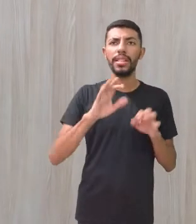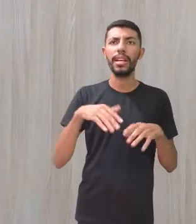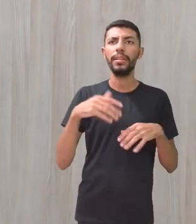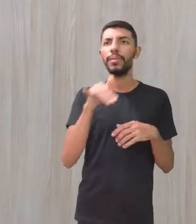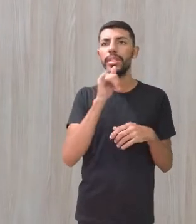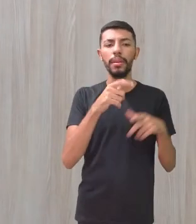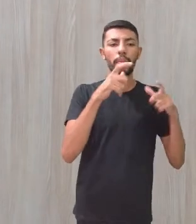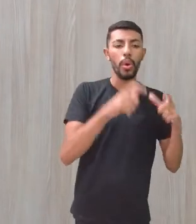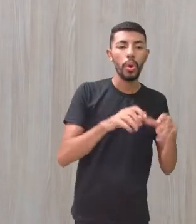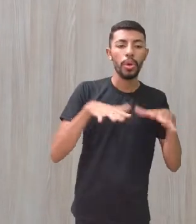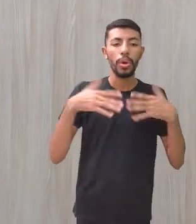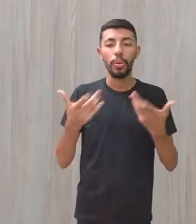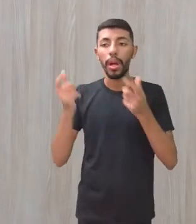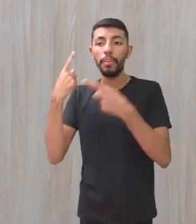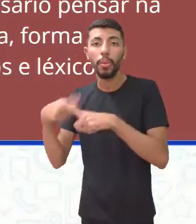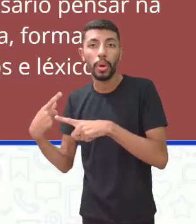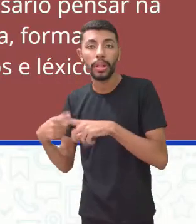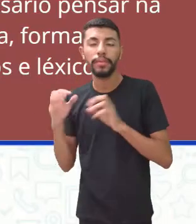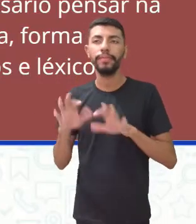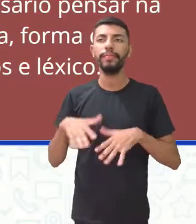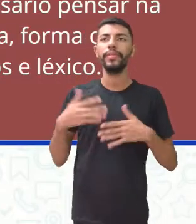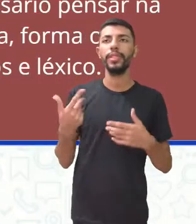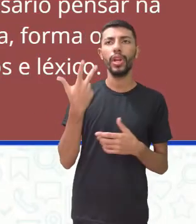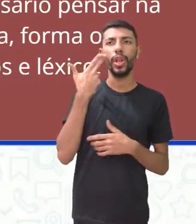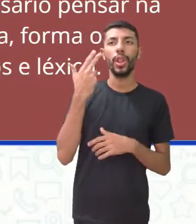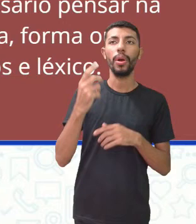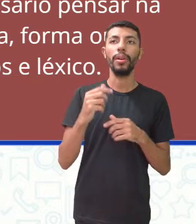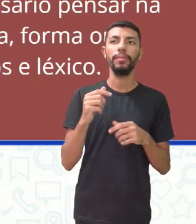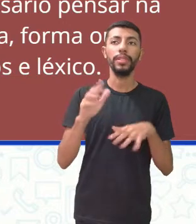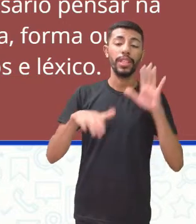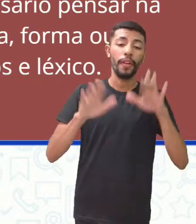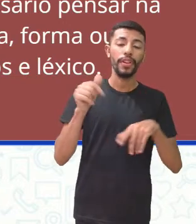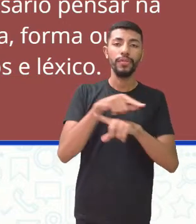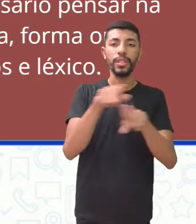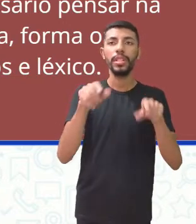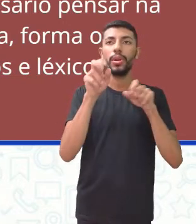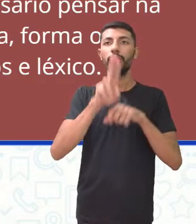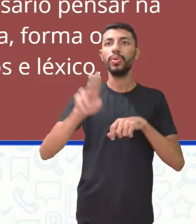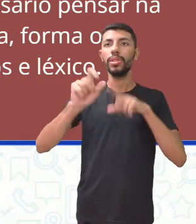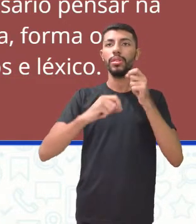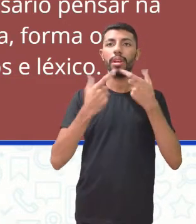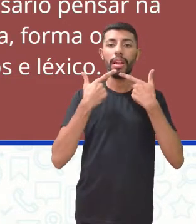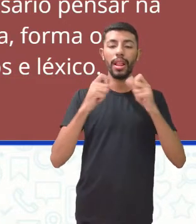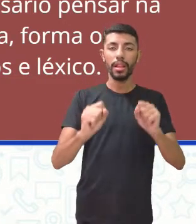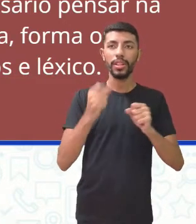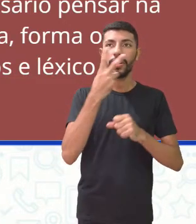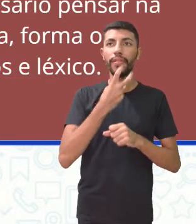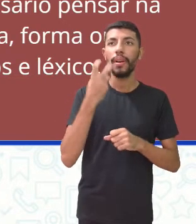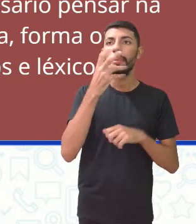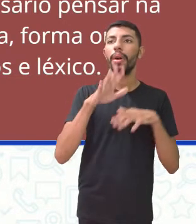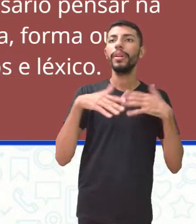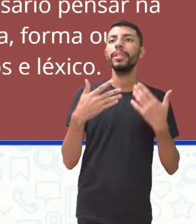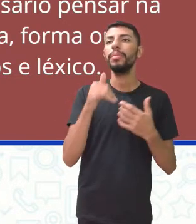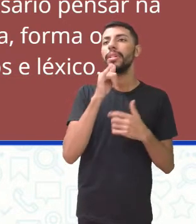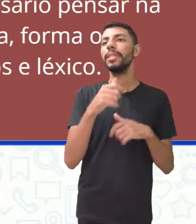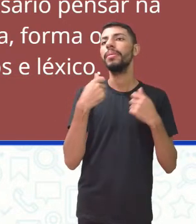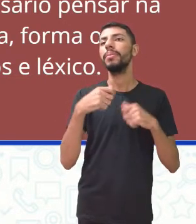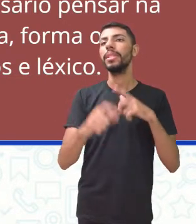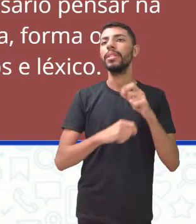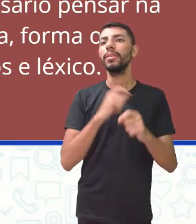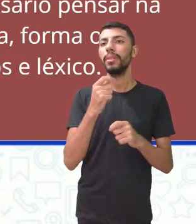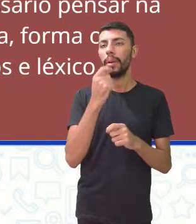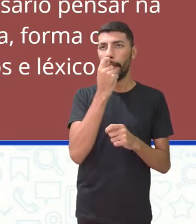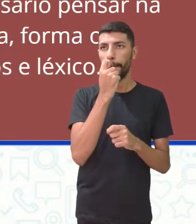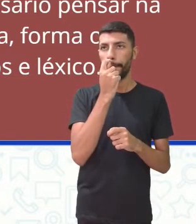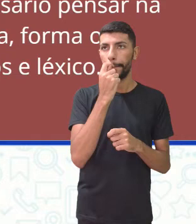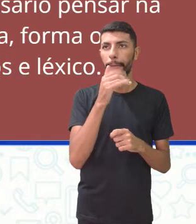quê. É muito provável que você precise utilizar a linguagem verbal. Então, é necessário pensar na linguagem a ser utilizada,